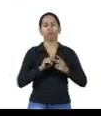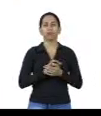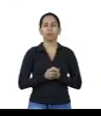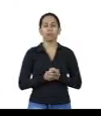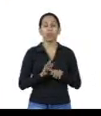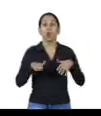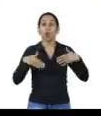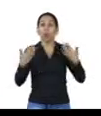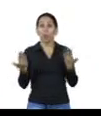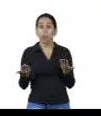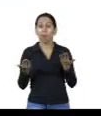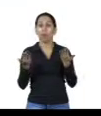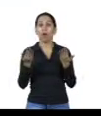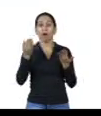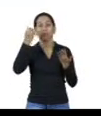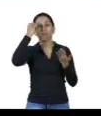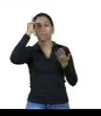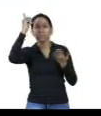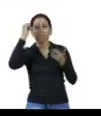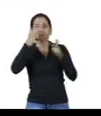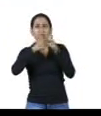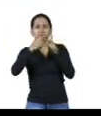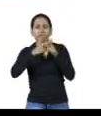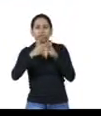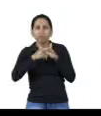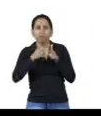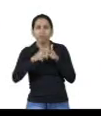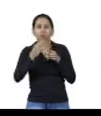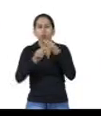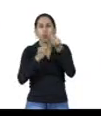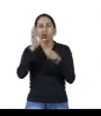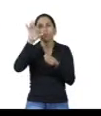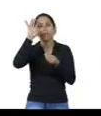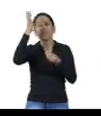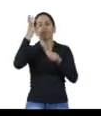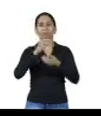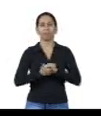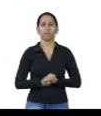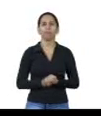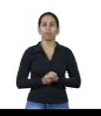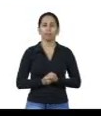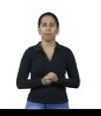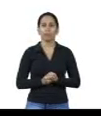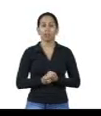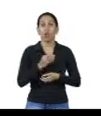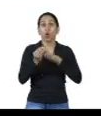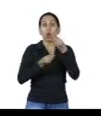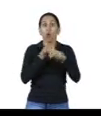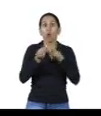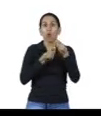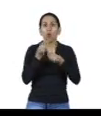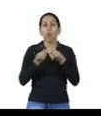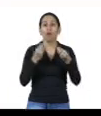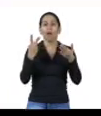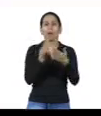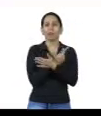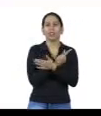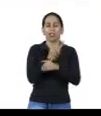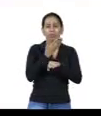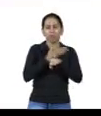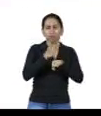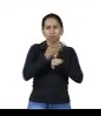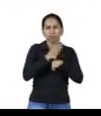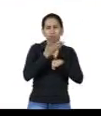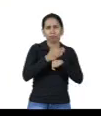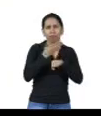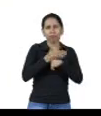de proteção coletiva que precisam ser tomadas antes de começar a rotina? E como devem ser feitos os treinamentos de segurança